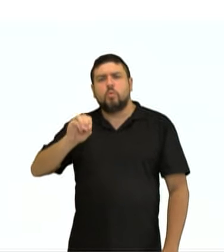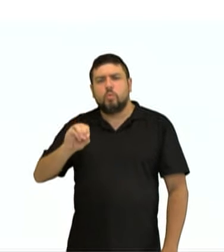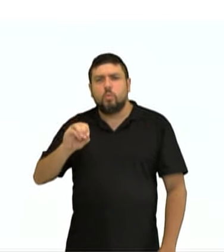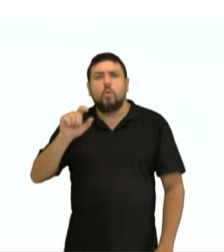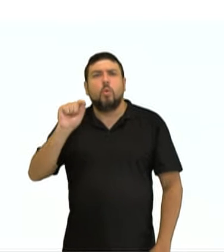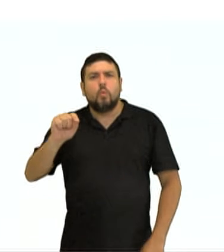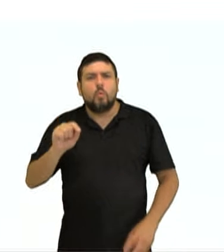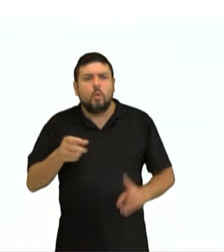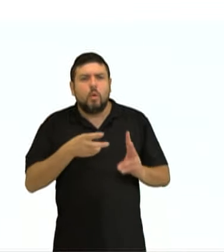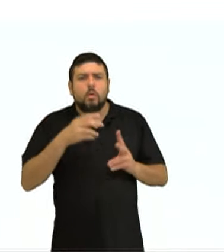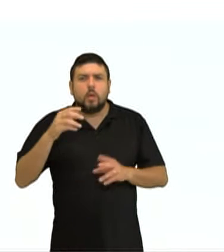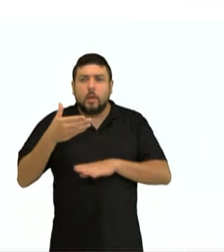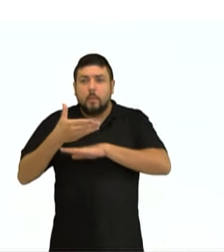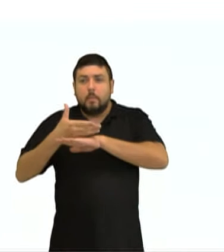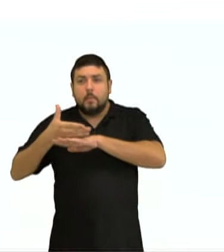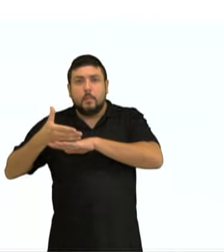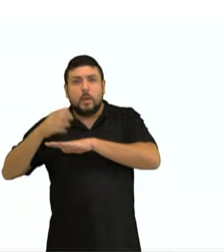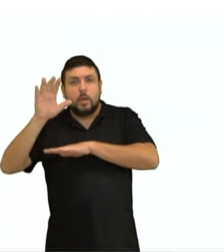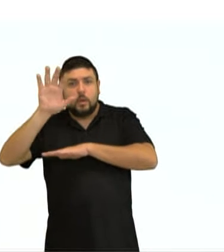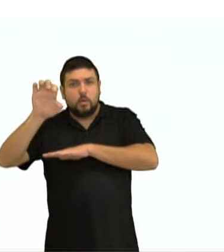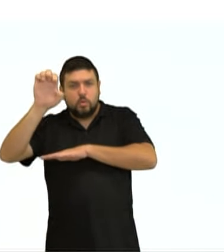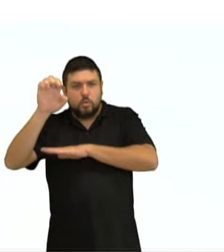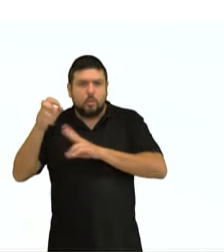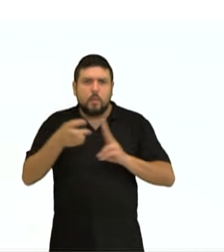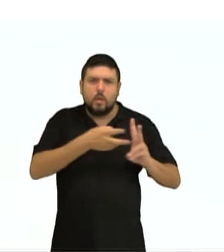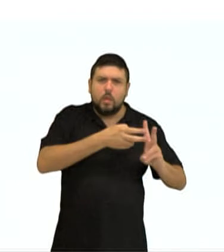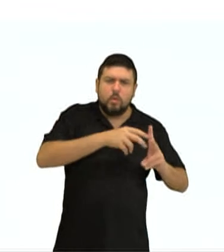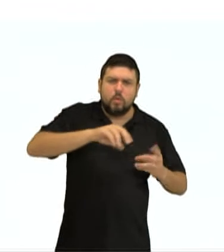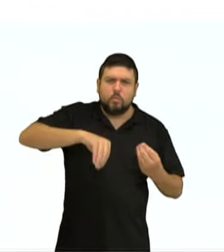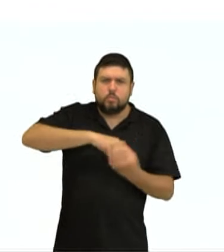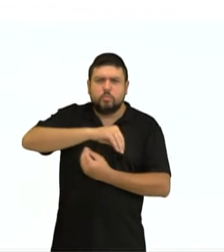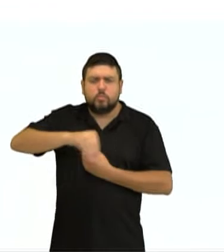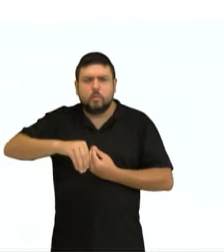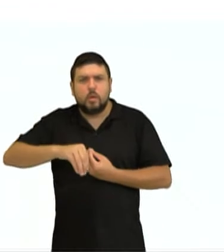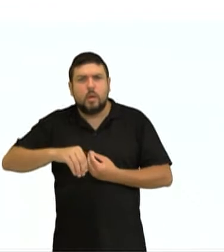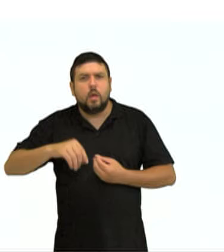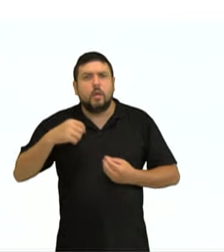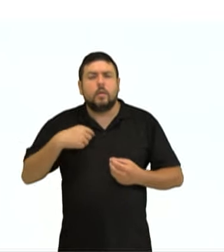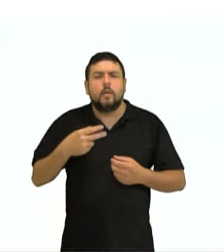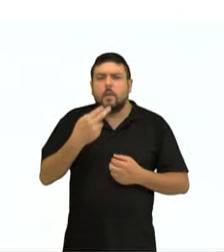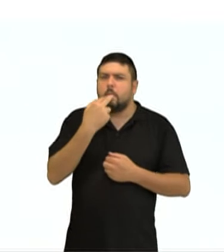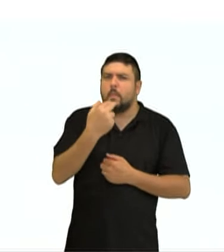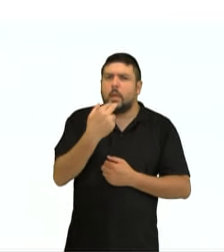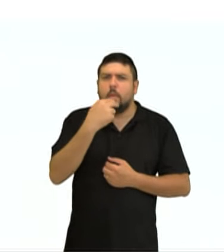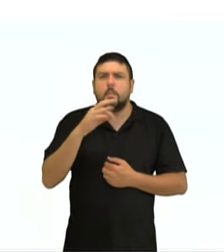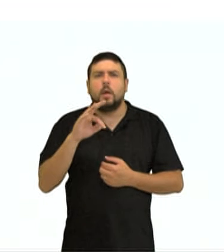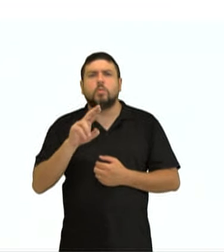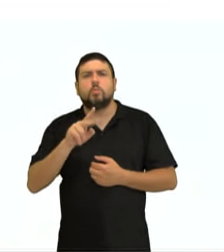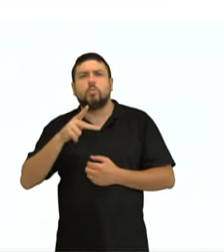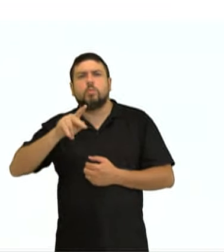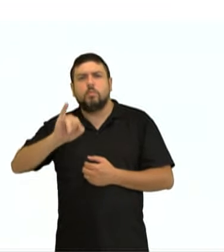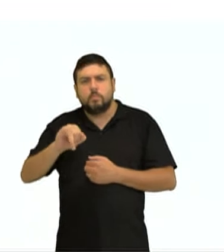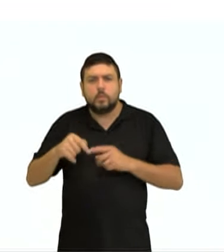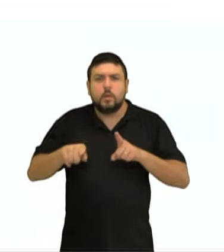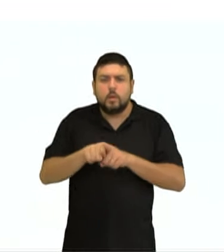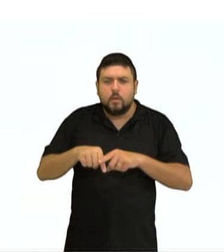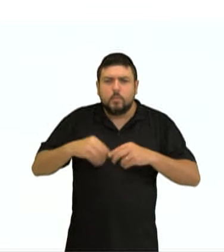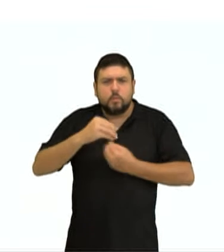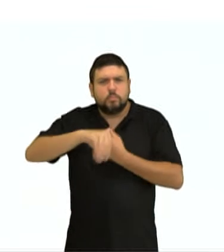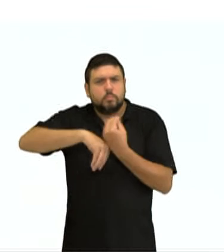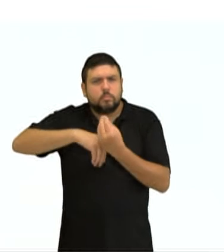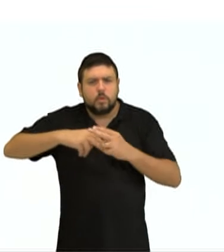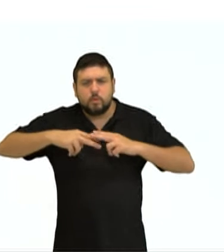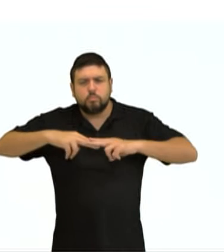e o indígena. Andavam descalços, dormiam em redes, falavam o tupi e assimilaram bastante dessa cultura